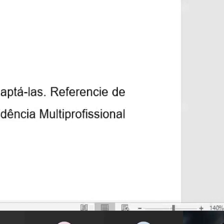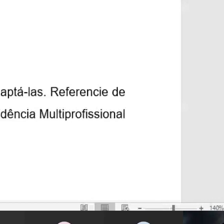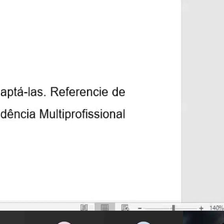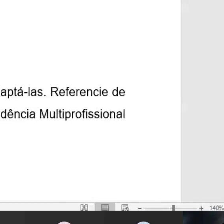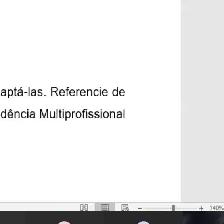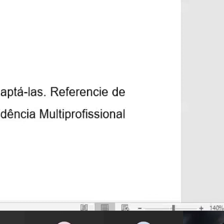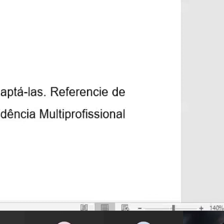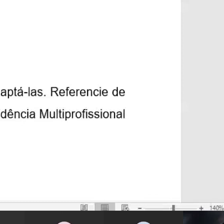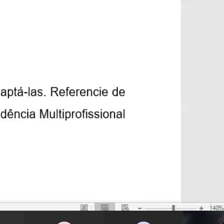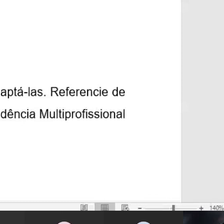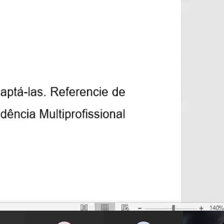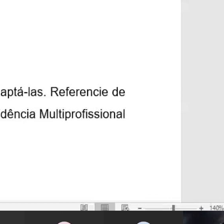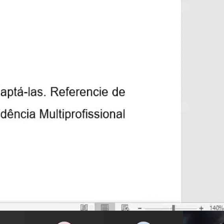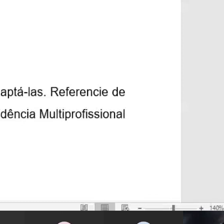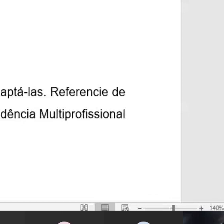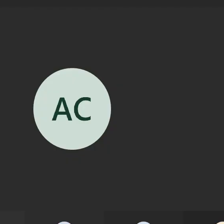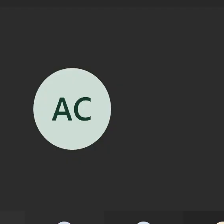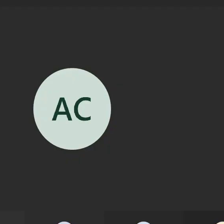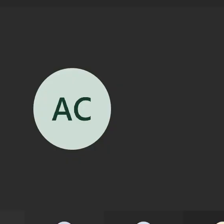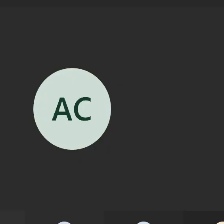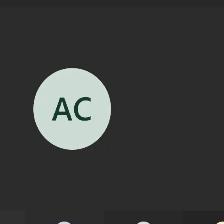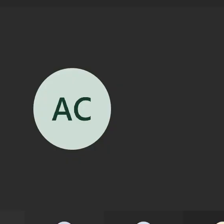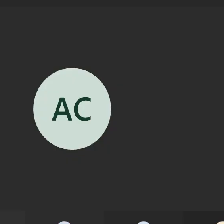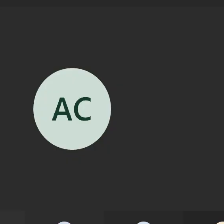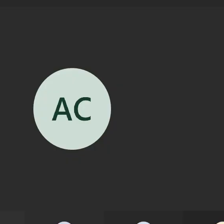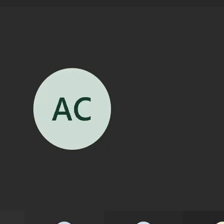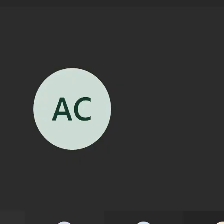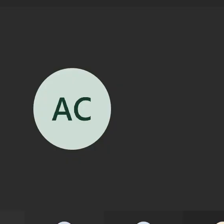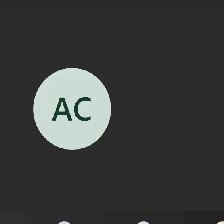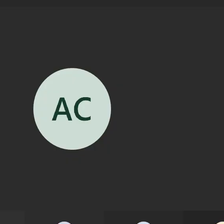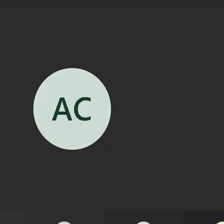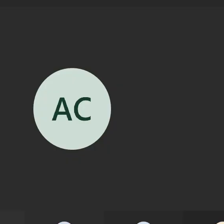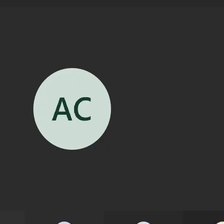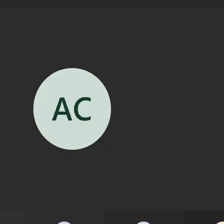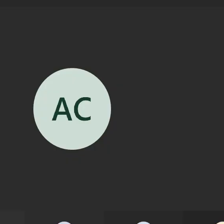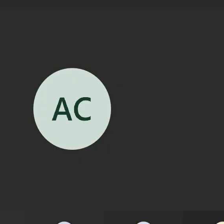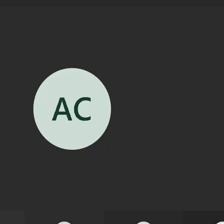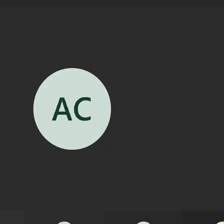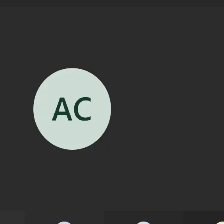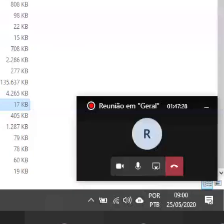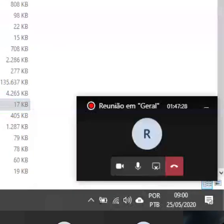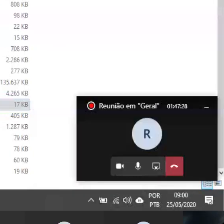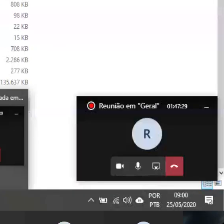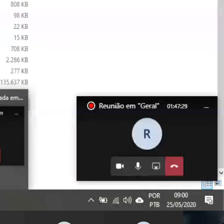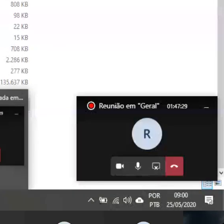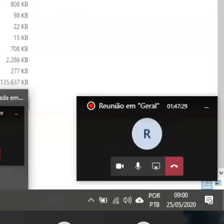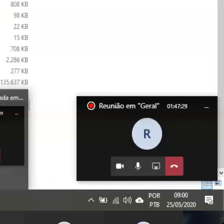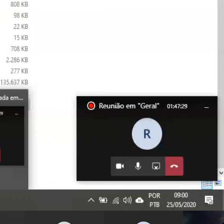E presta atenção, que eu vou aqui, quer ver? Vou gravar aqui quem está na aula. Cadê?